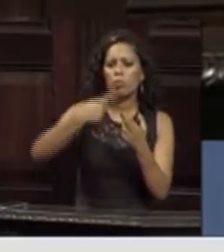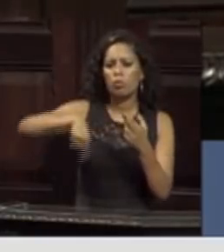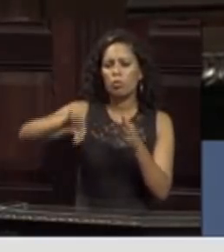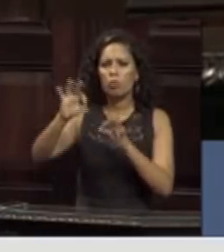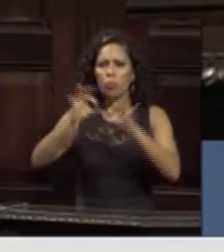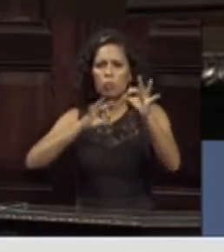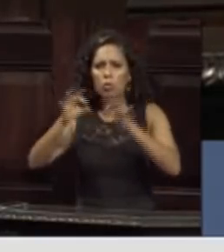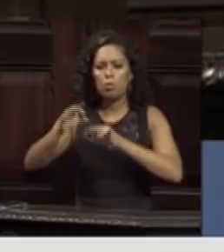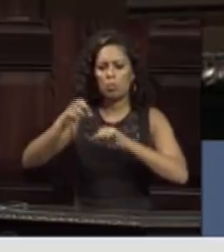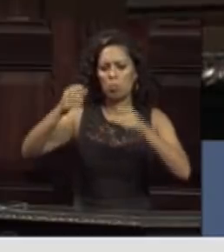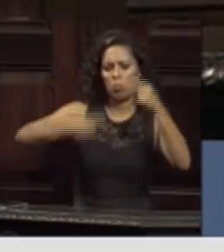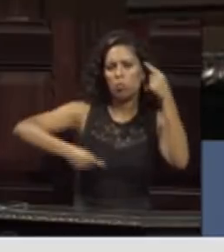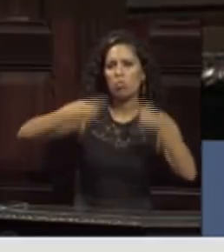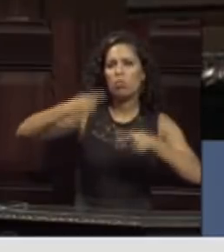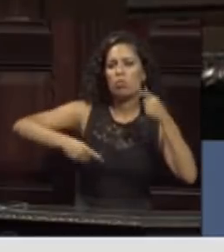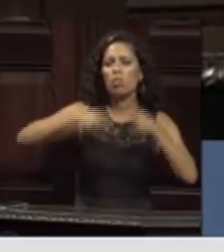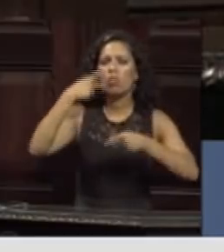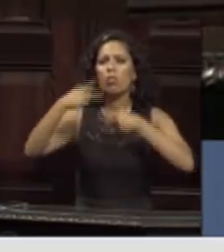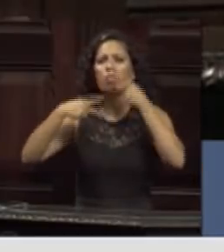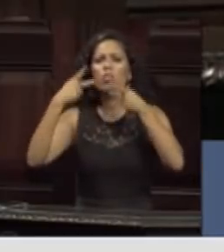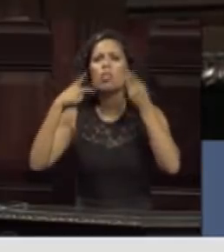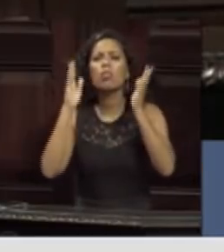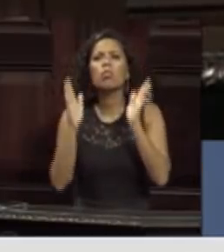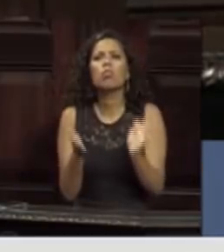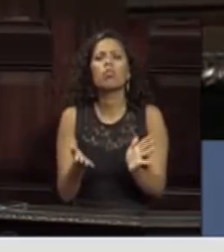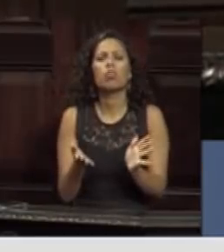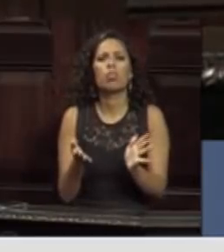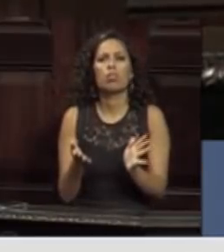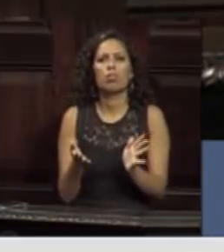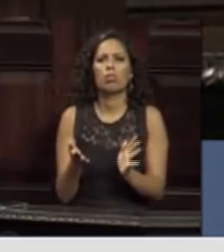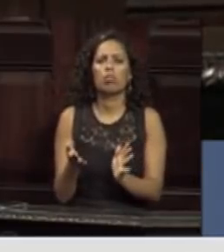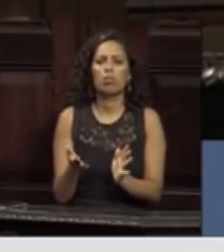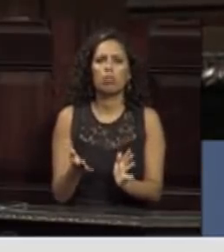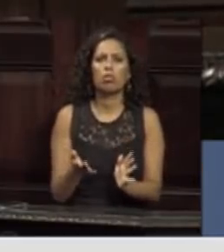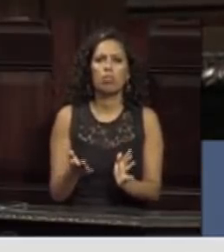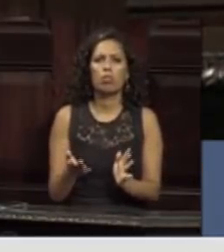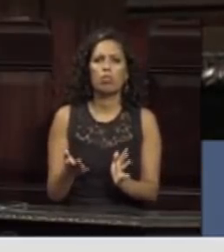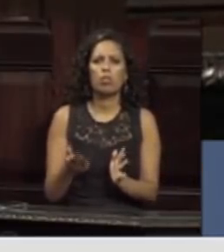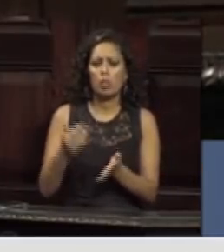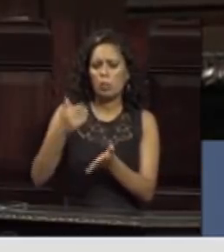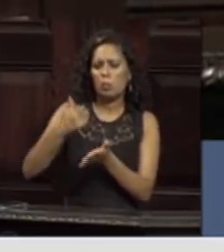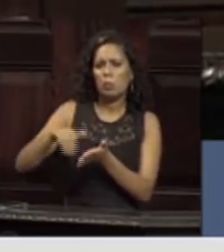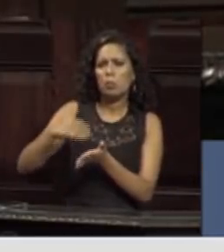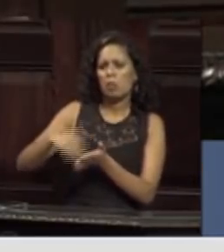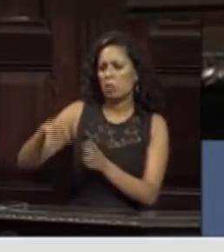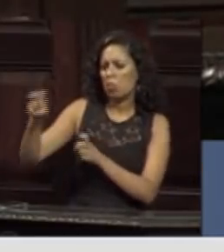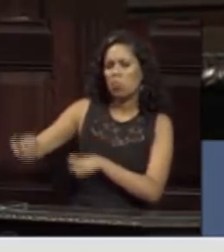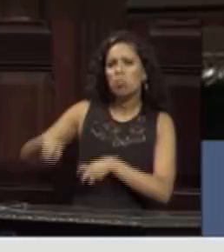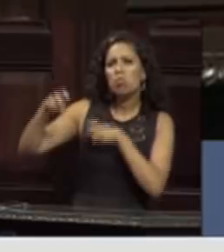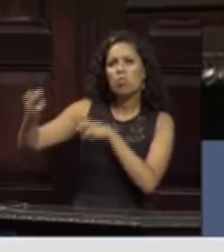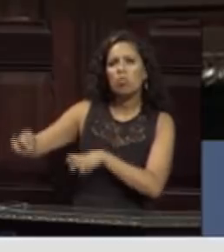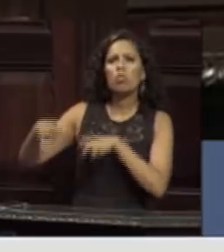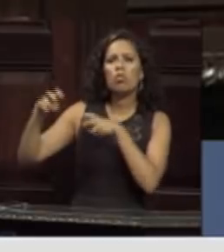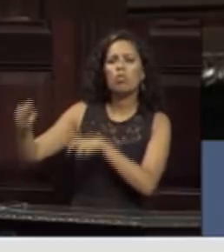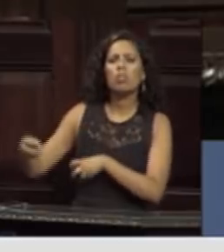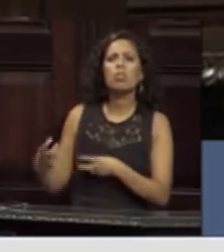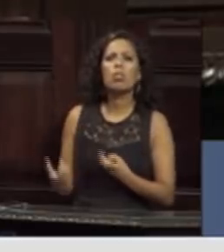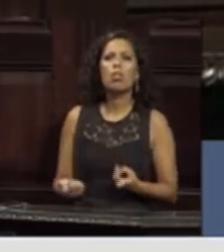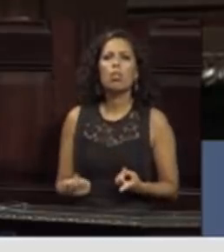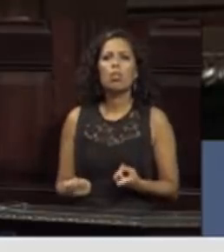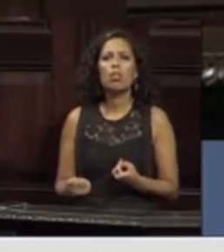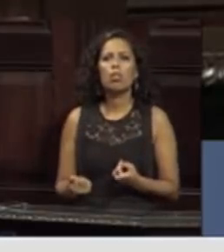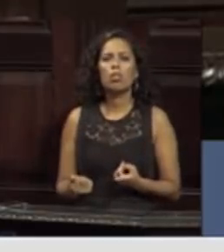foi discutido, dizendo que, segundo o secretário de Fazenda, praticamente isso